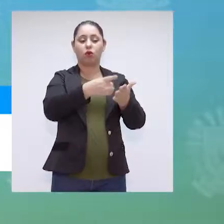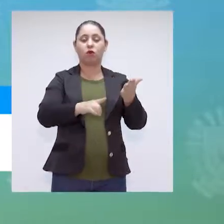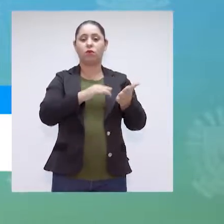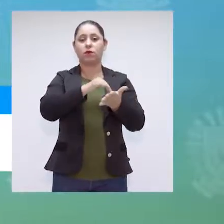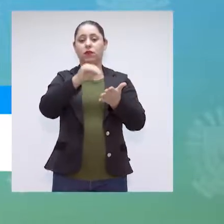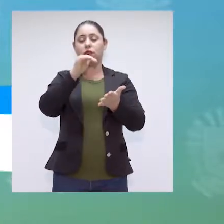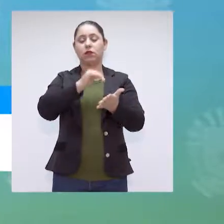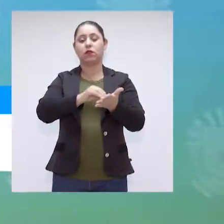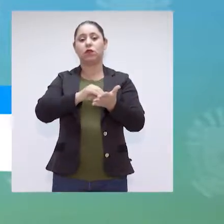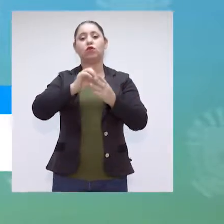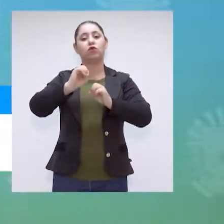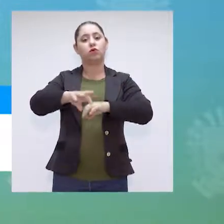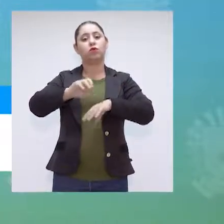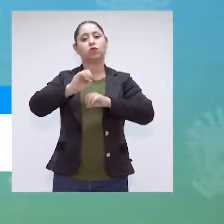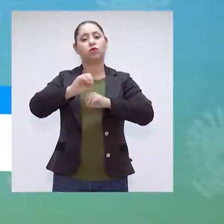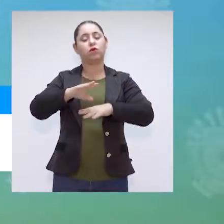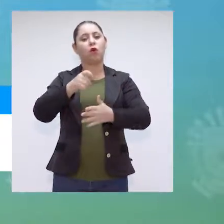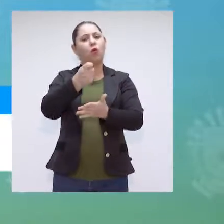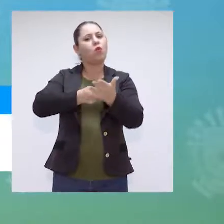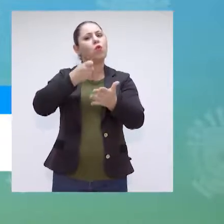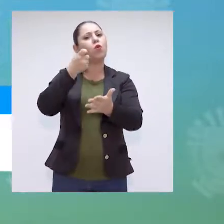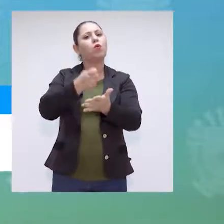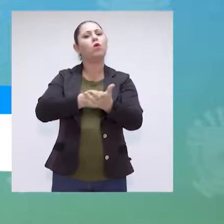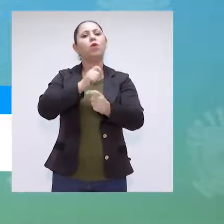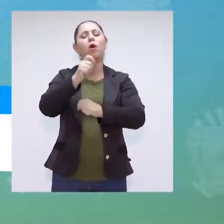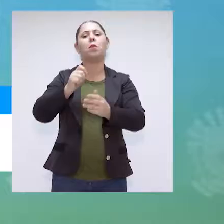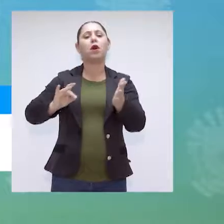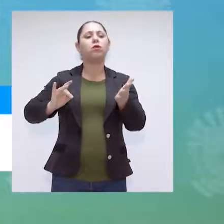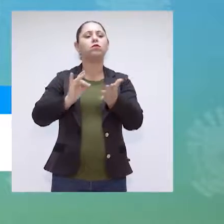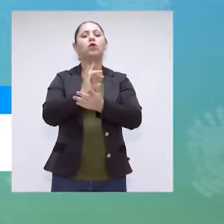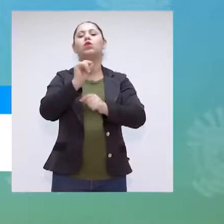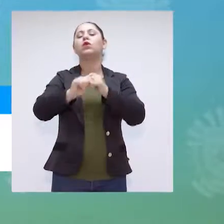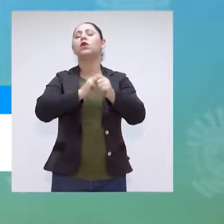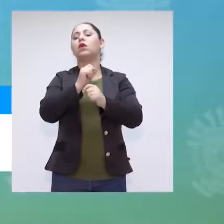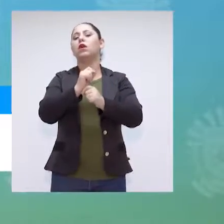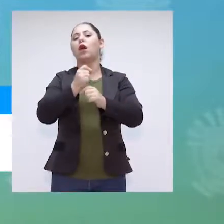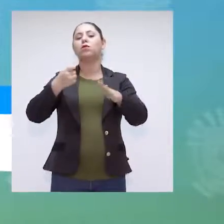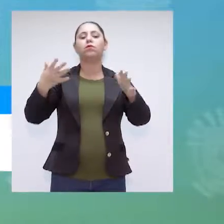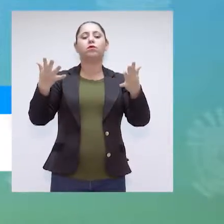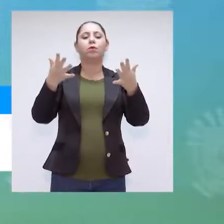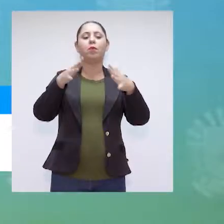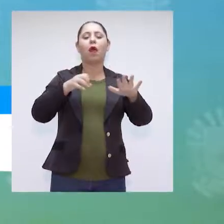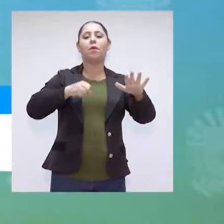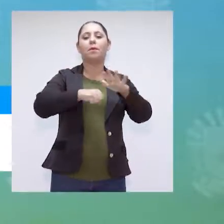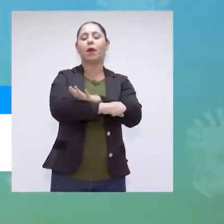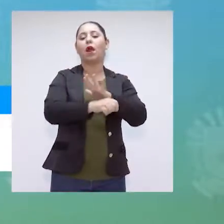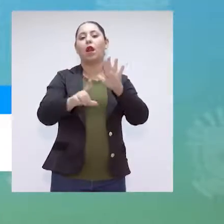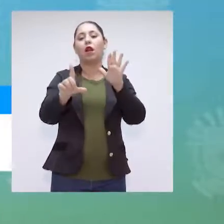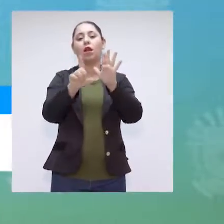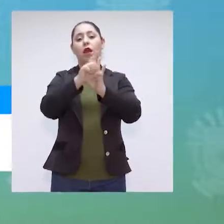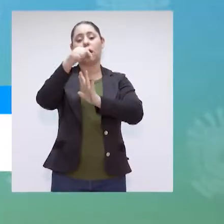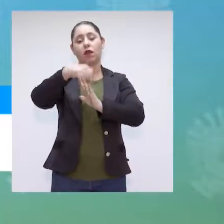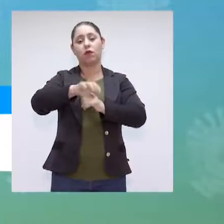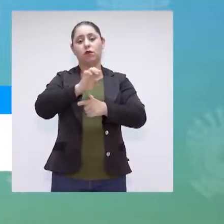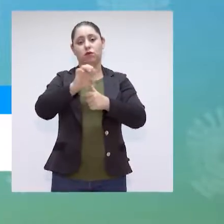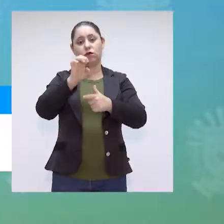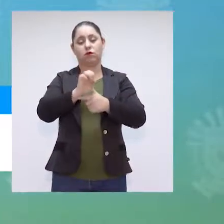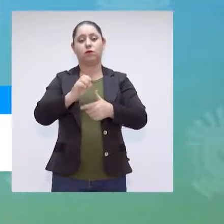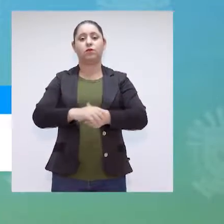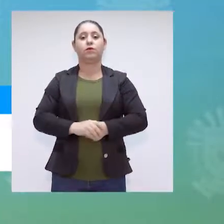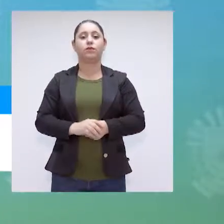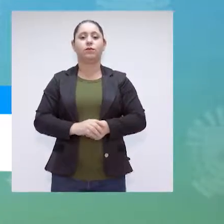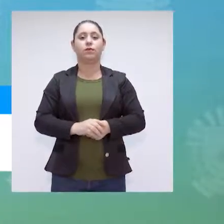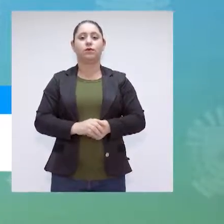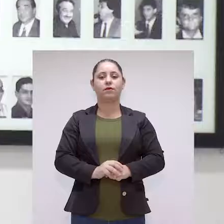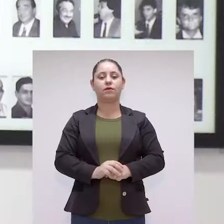encaminhamos documento para a Secretaria de Educação, cobrando a regulamentação e a implantação desta lei